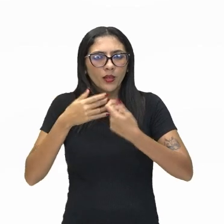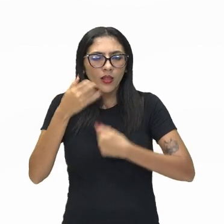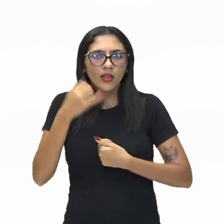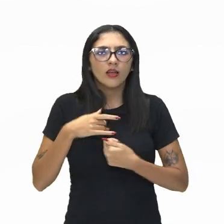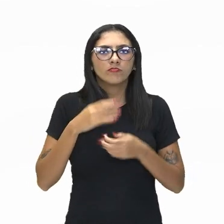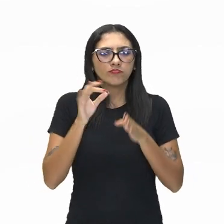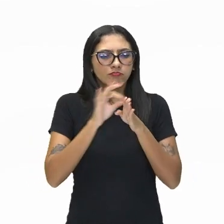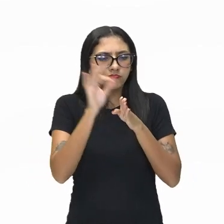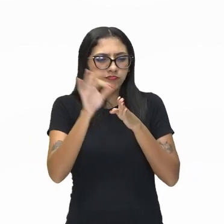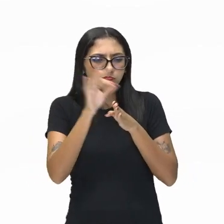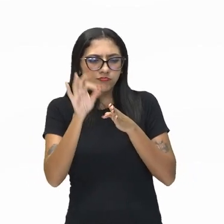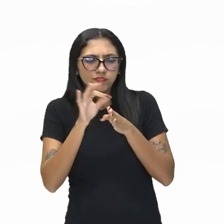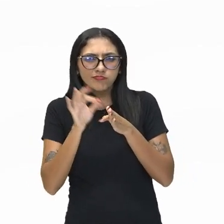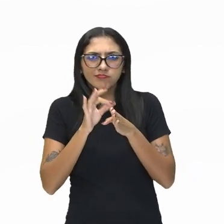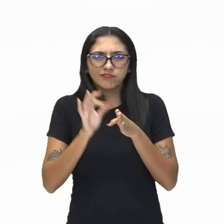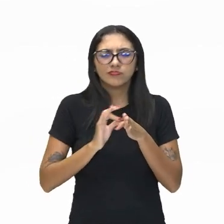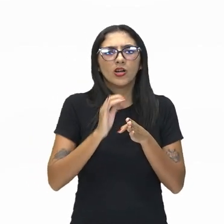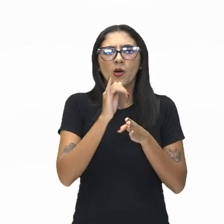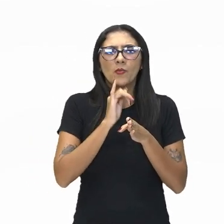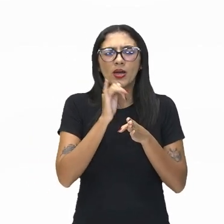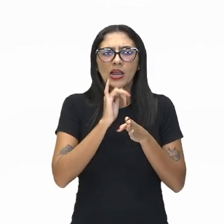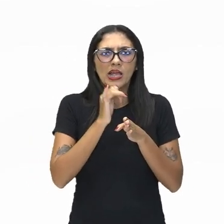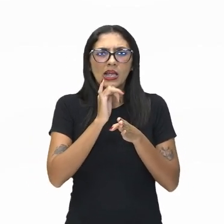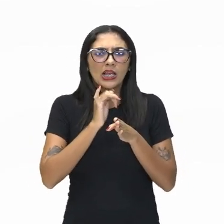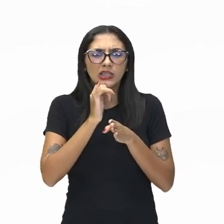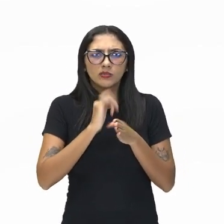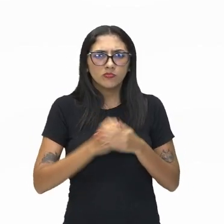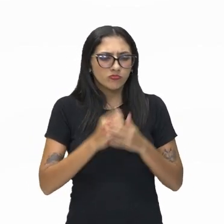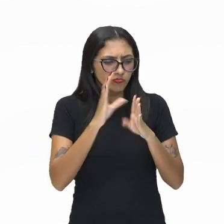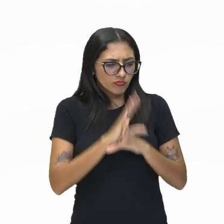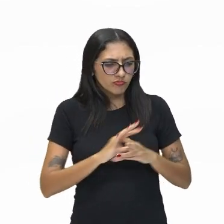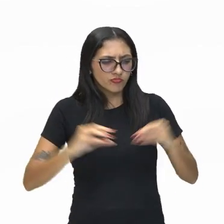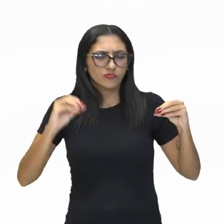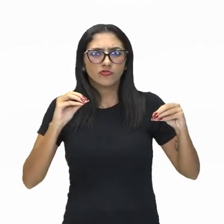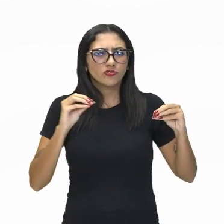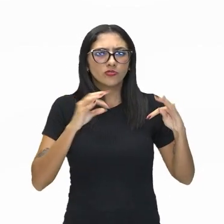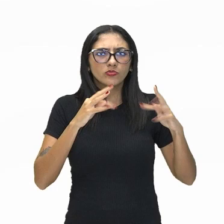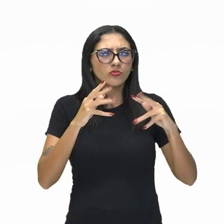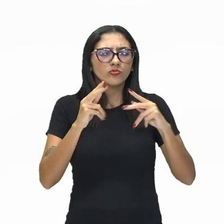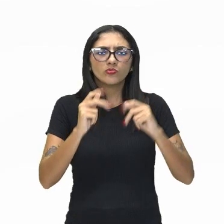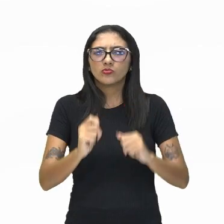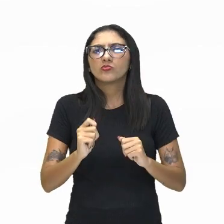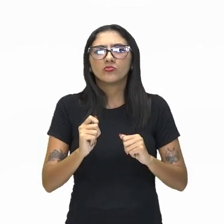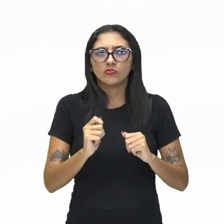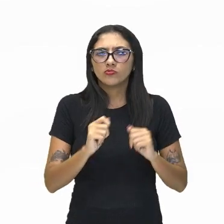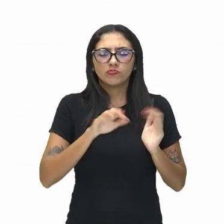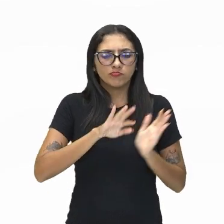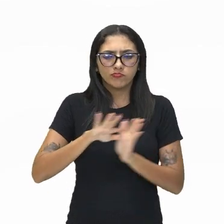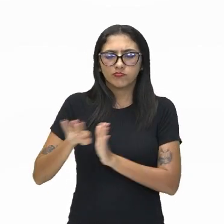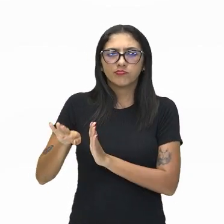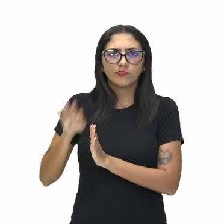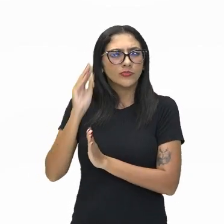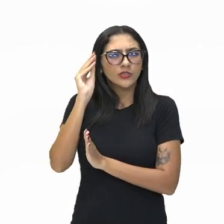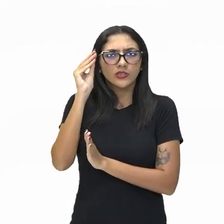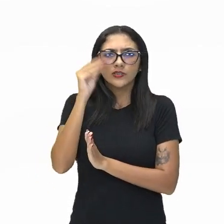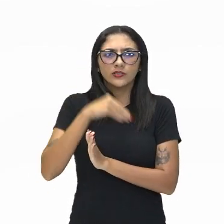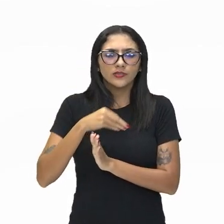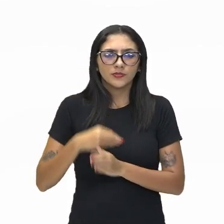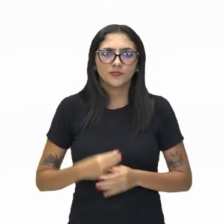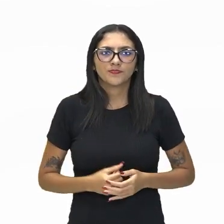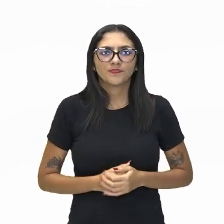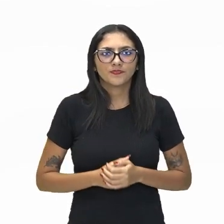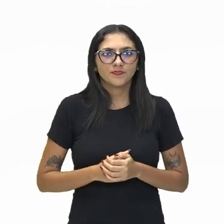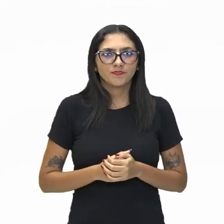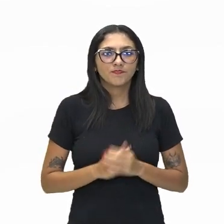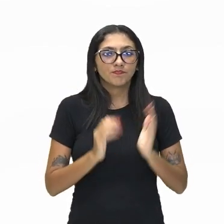cavalos, as estrebarias, as escadarias do castelo e, por fim, o próprio marido ambicioso. E aí, como desfecho, a gente tem aí